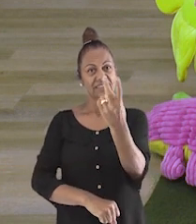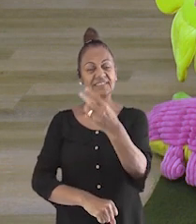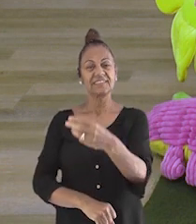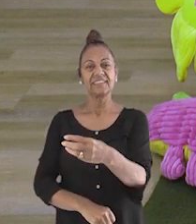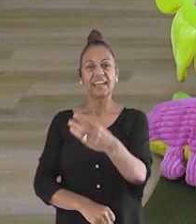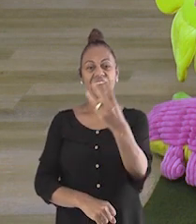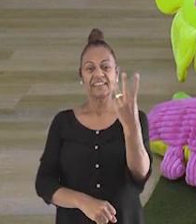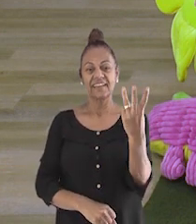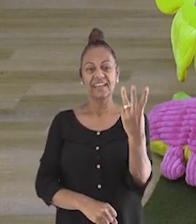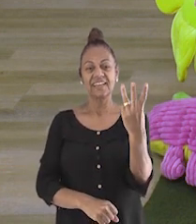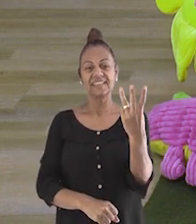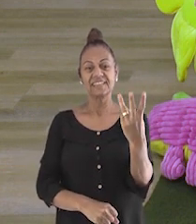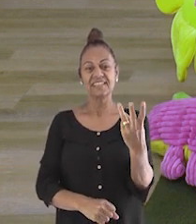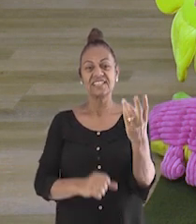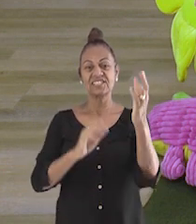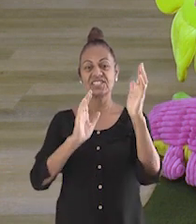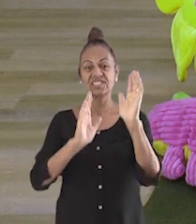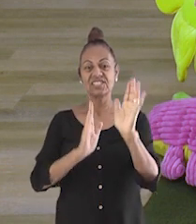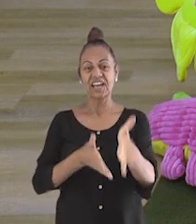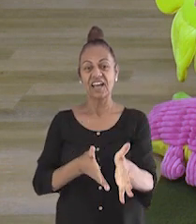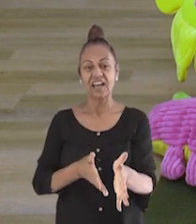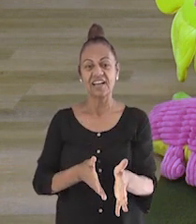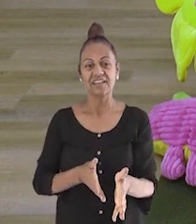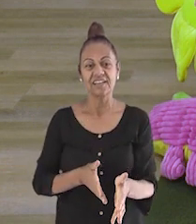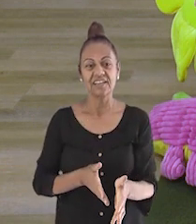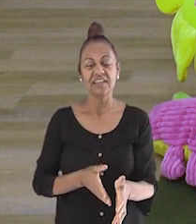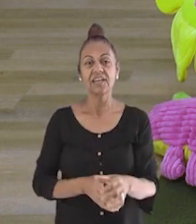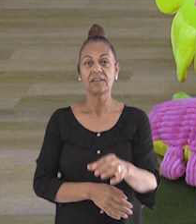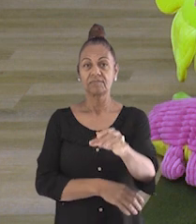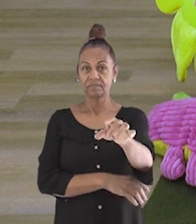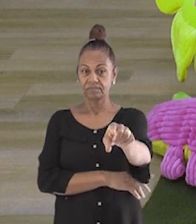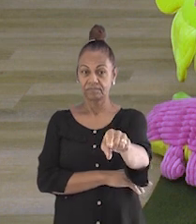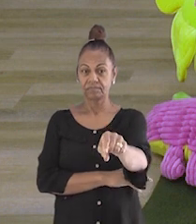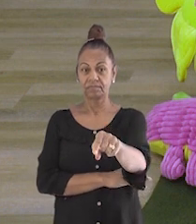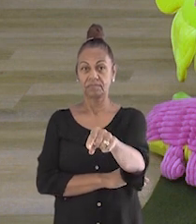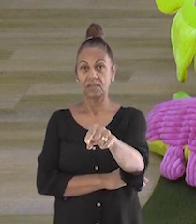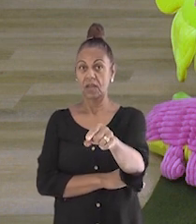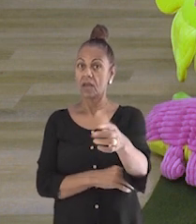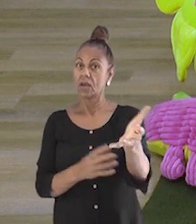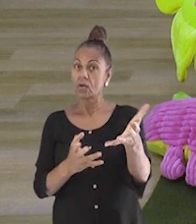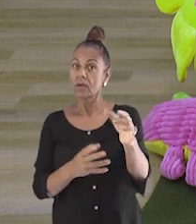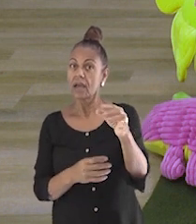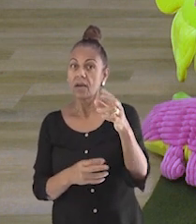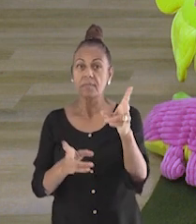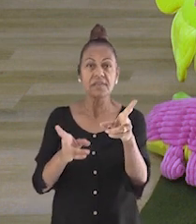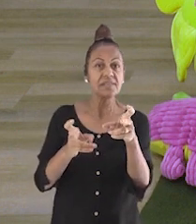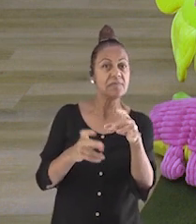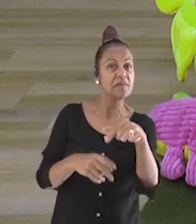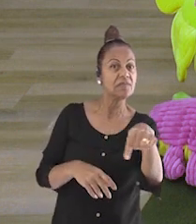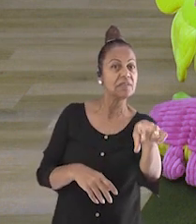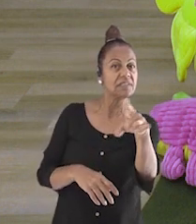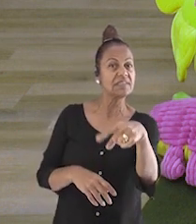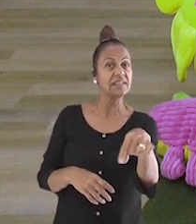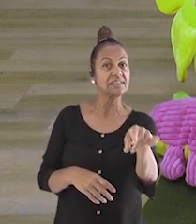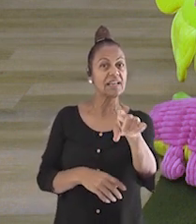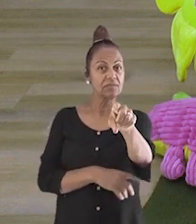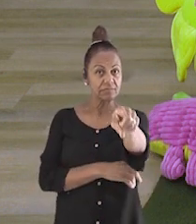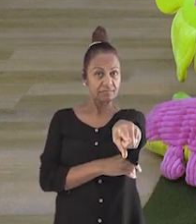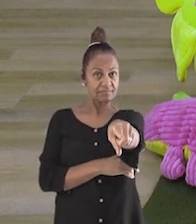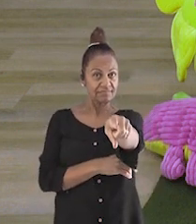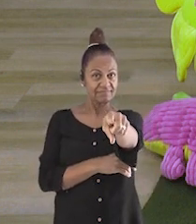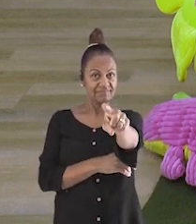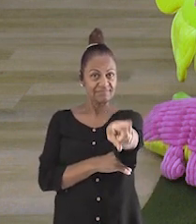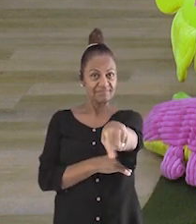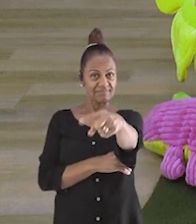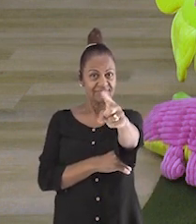da história. É um, é dois, é três e já! Mais uma